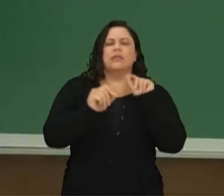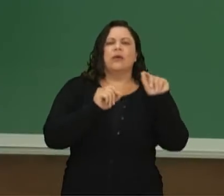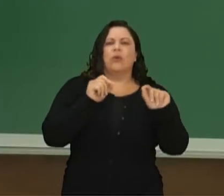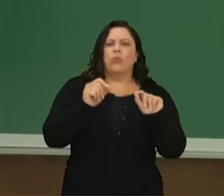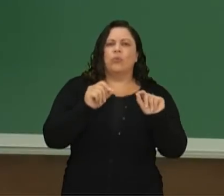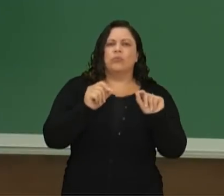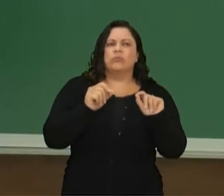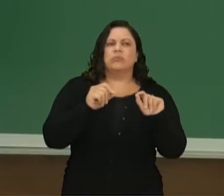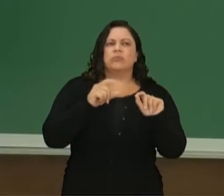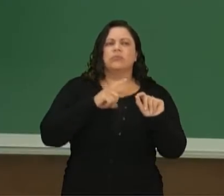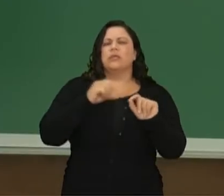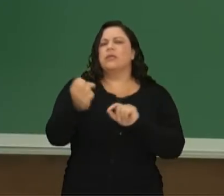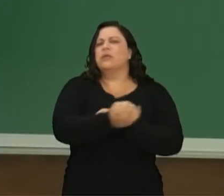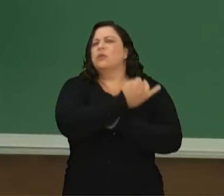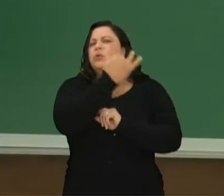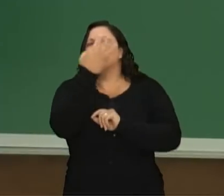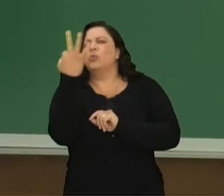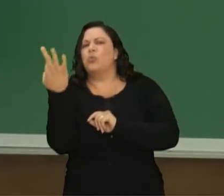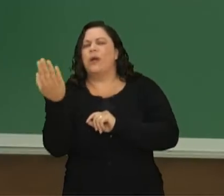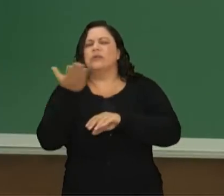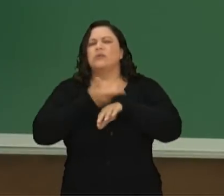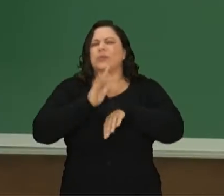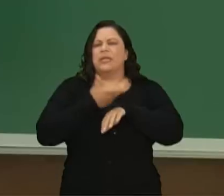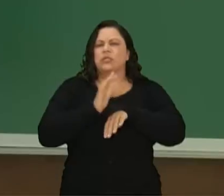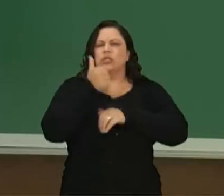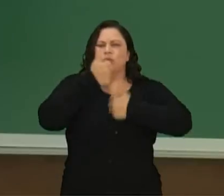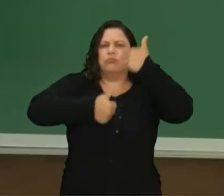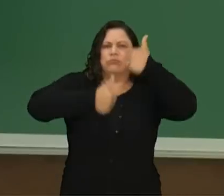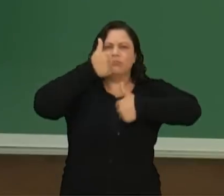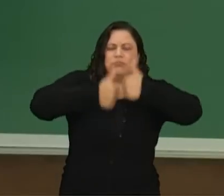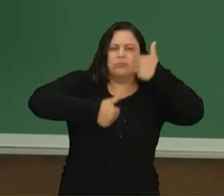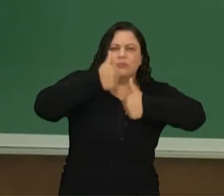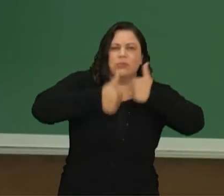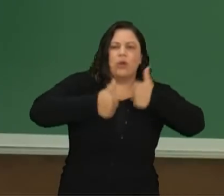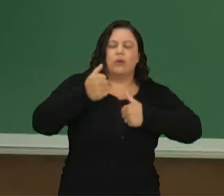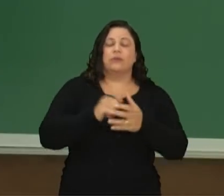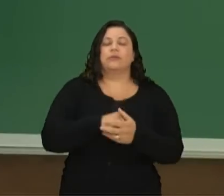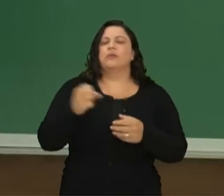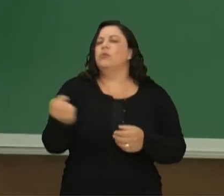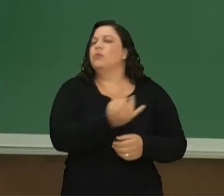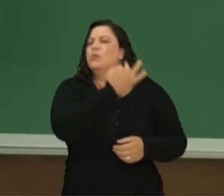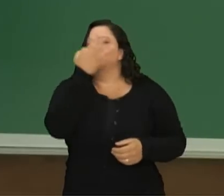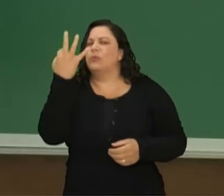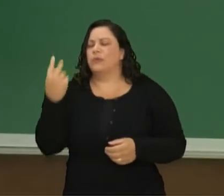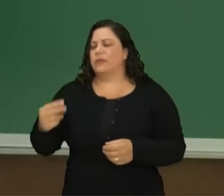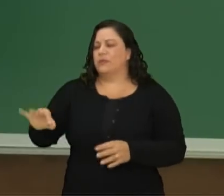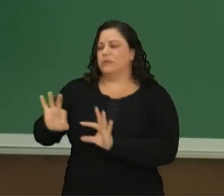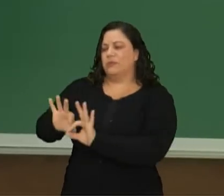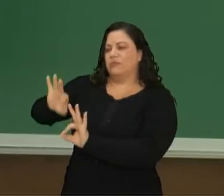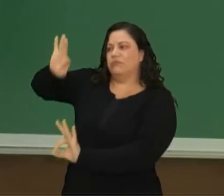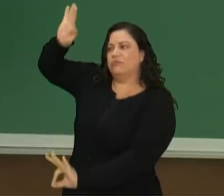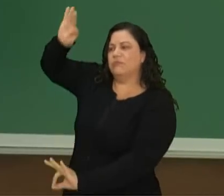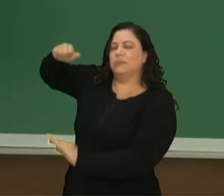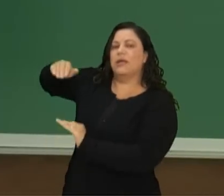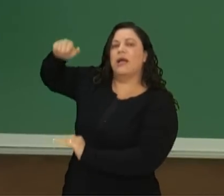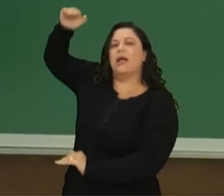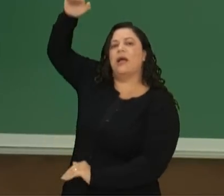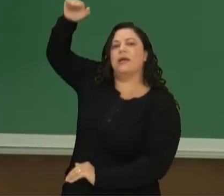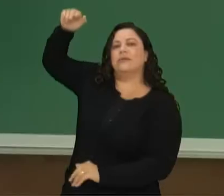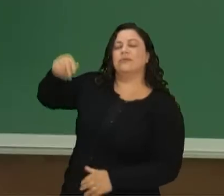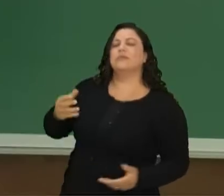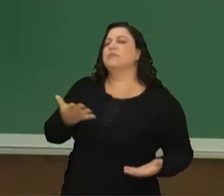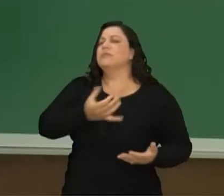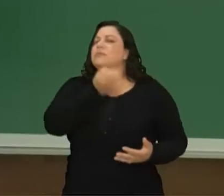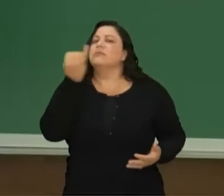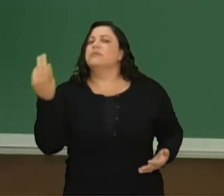temos quantos atletas, ó? Número de atletas e altura desses atletas. Então, na vertical está o número